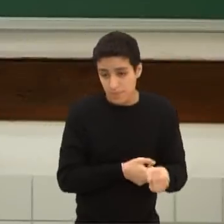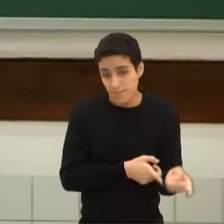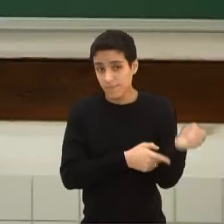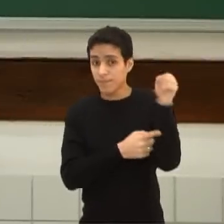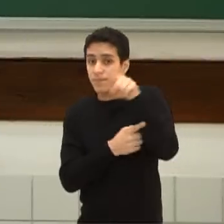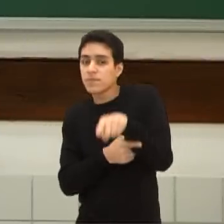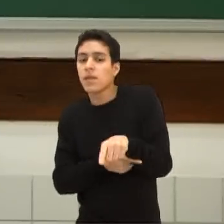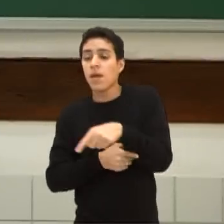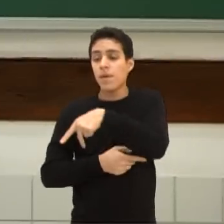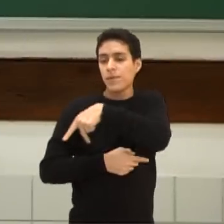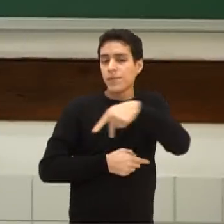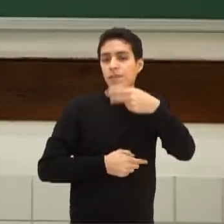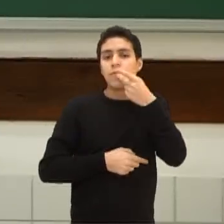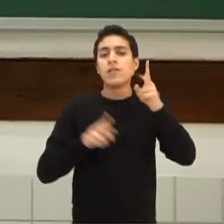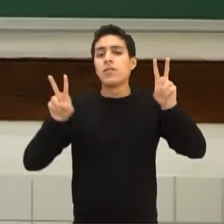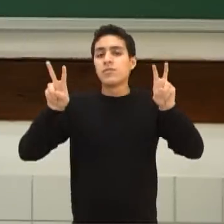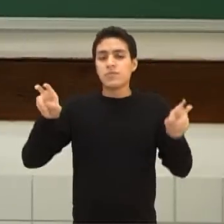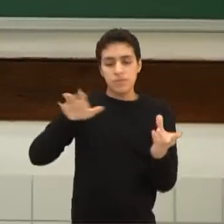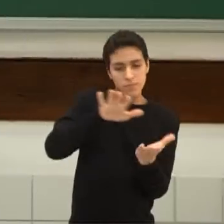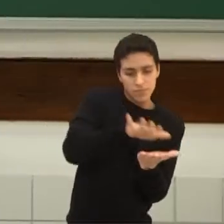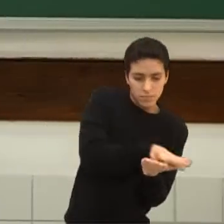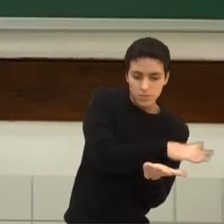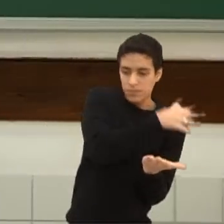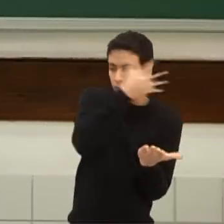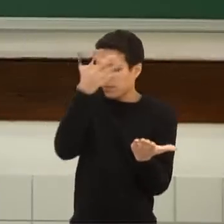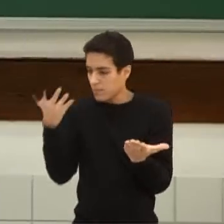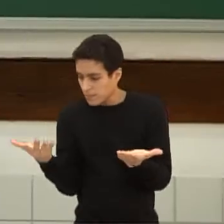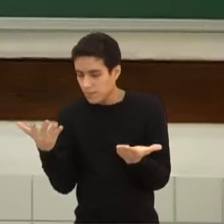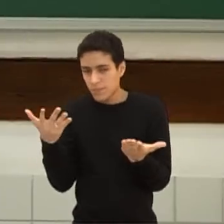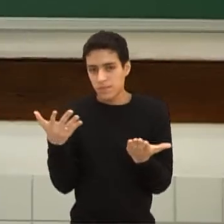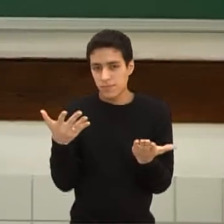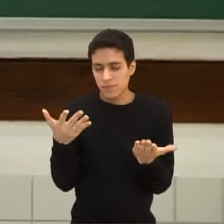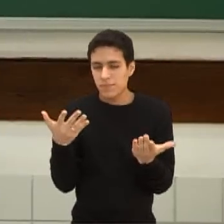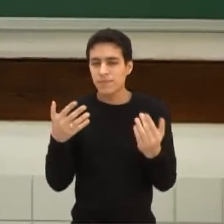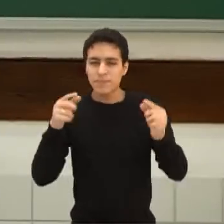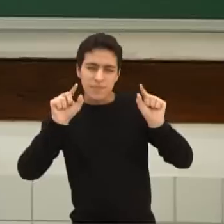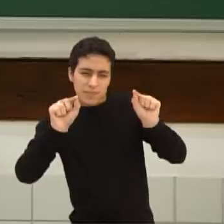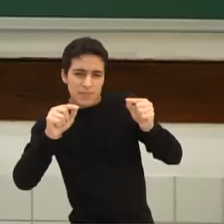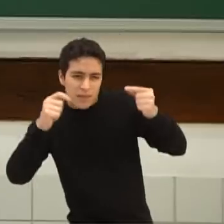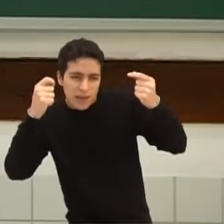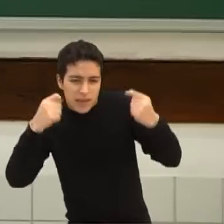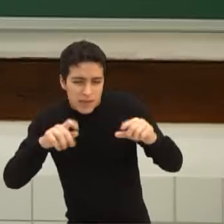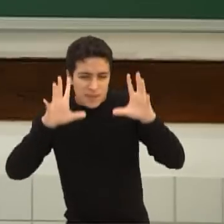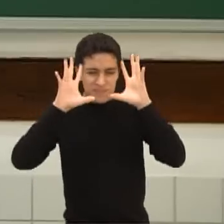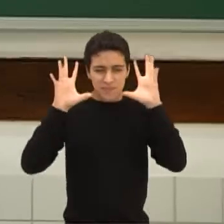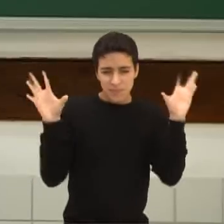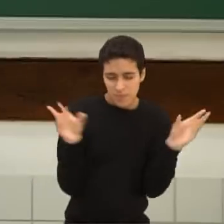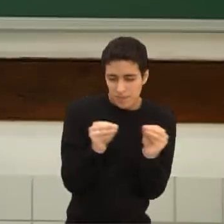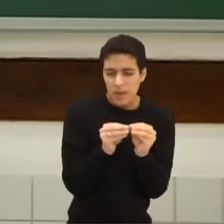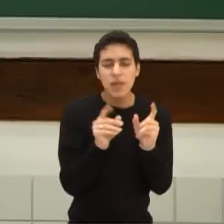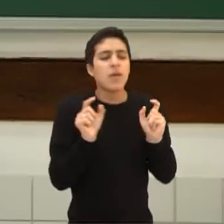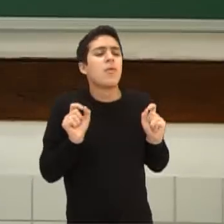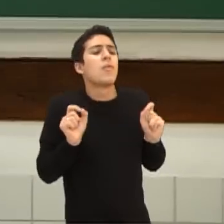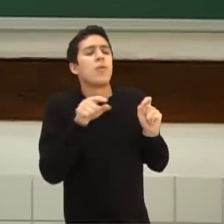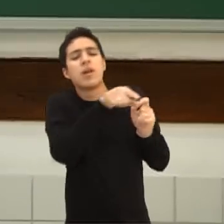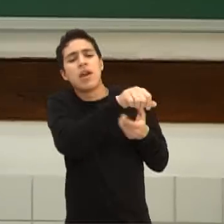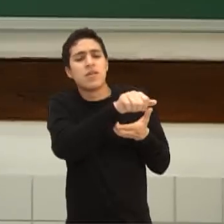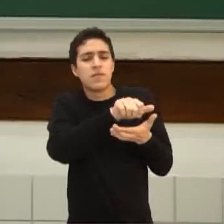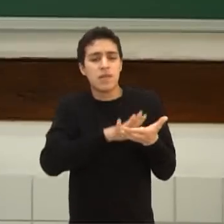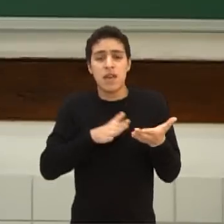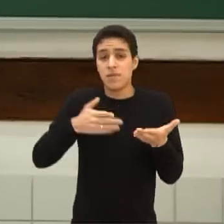outros momentos, a prof falou de planificação. Então, nós temos que entender o que é que o exercício está